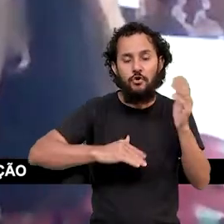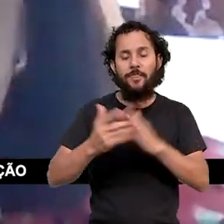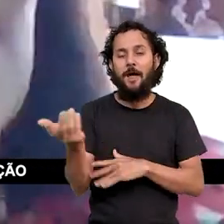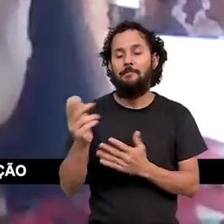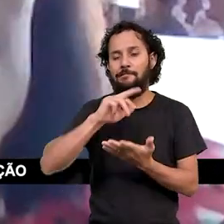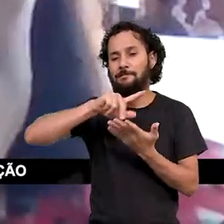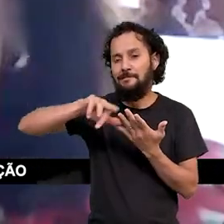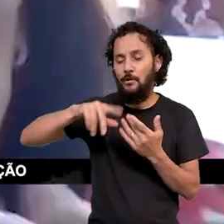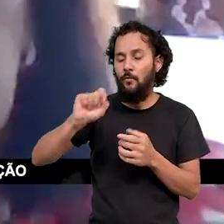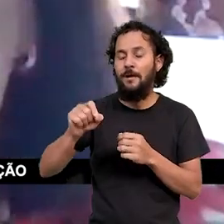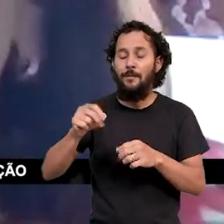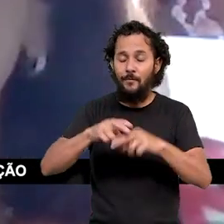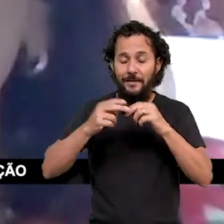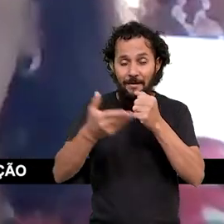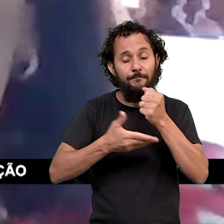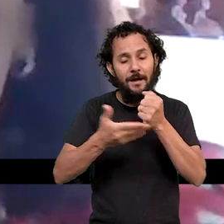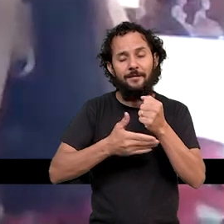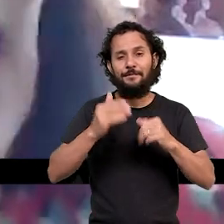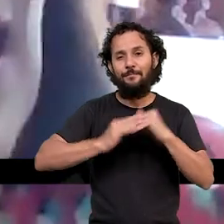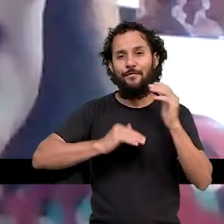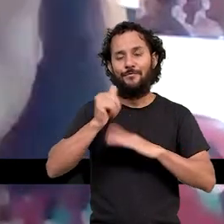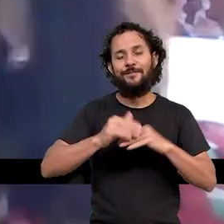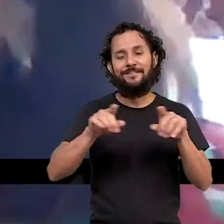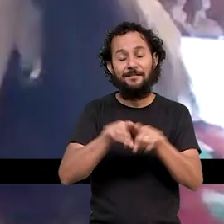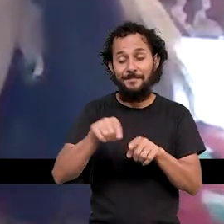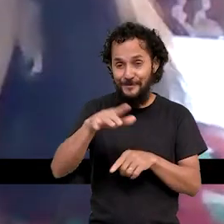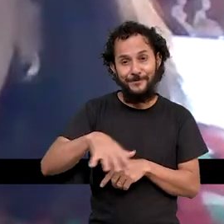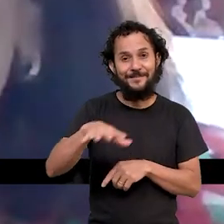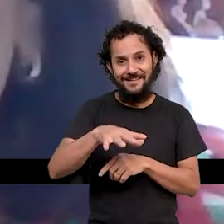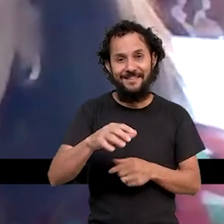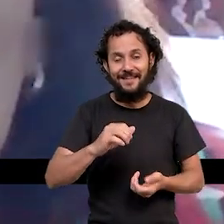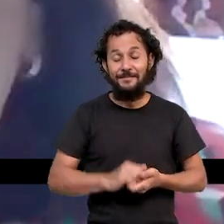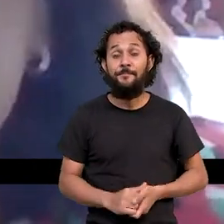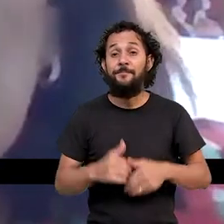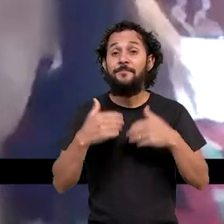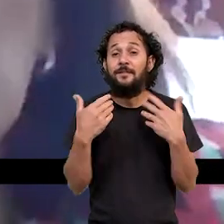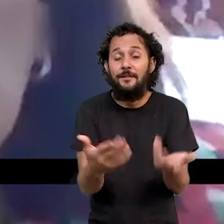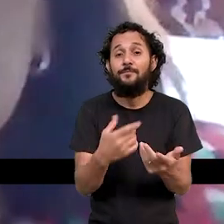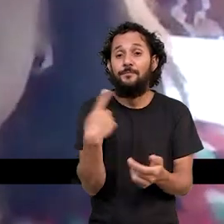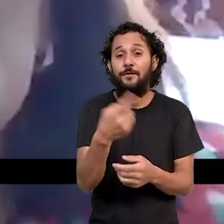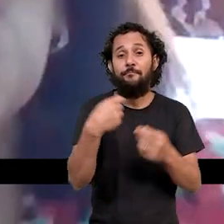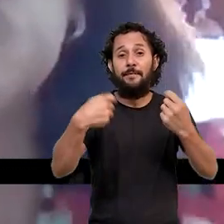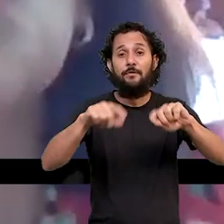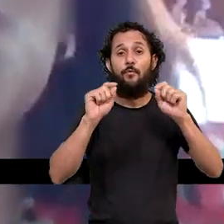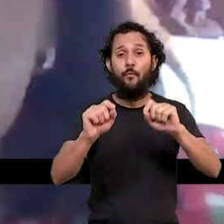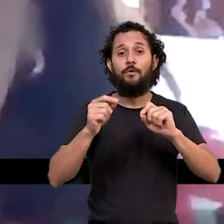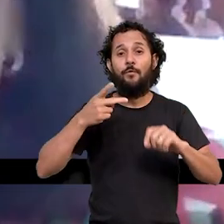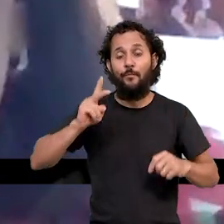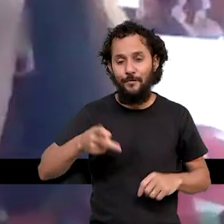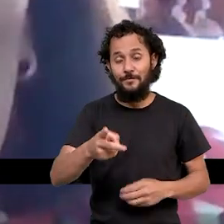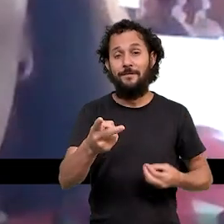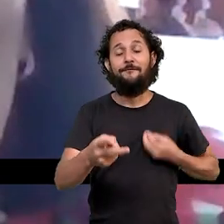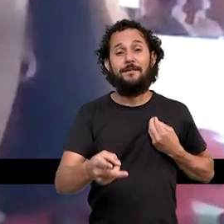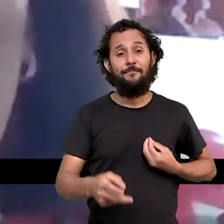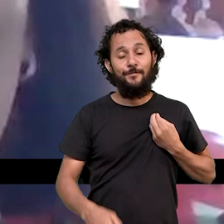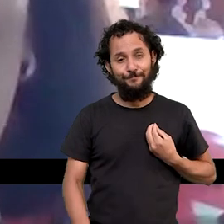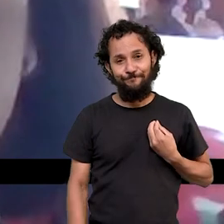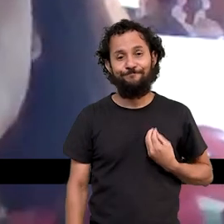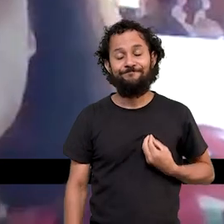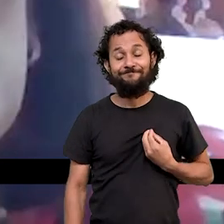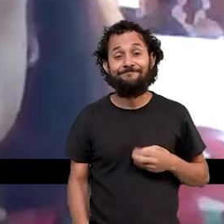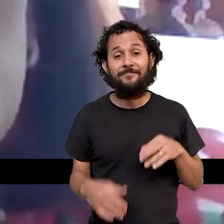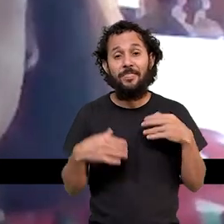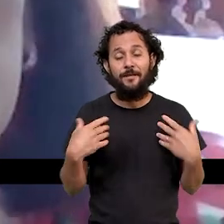é a base da nossa formação e da sociedade. E para isso nós precisamos continuar vivendo.